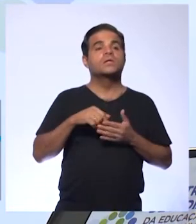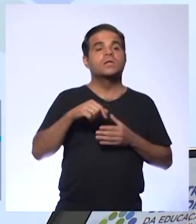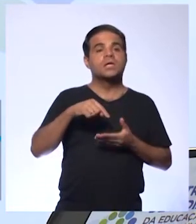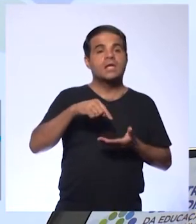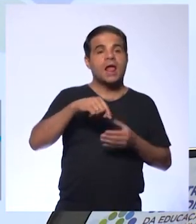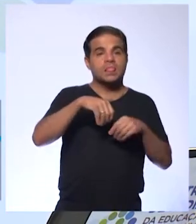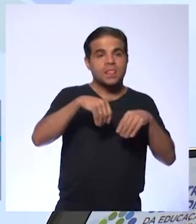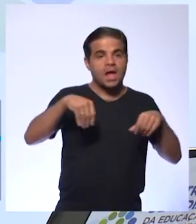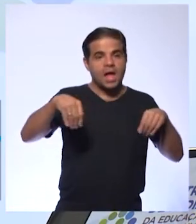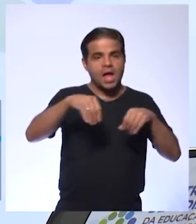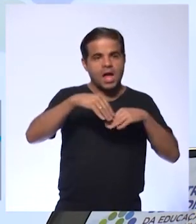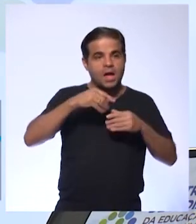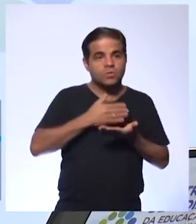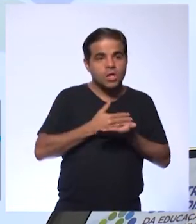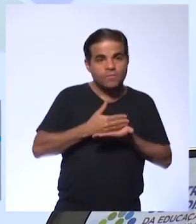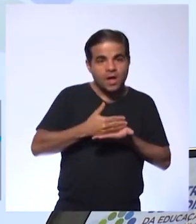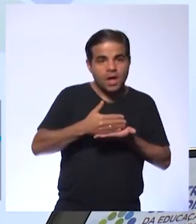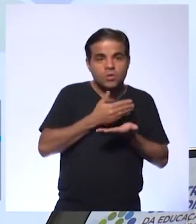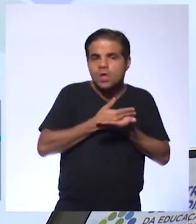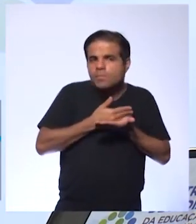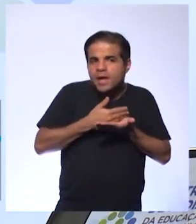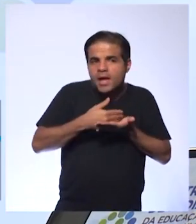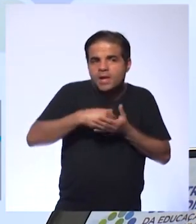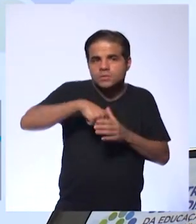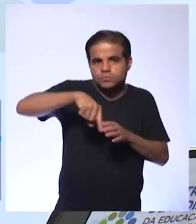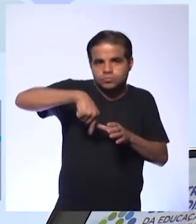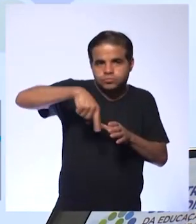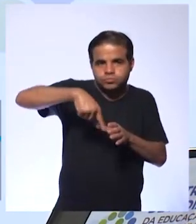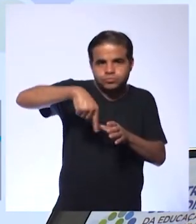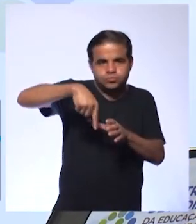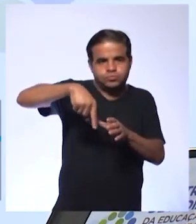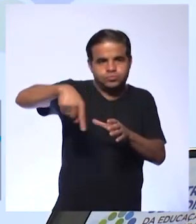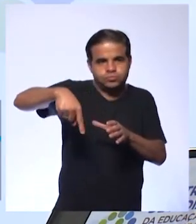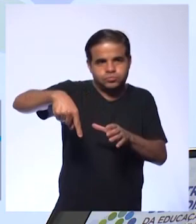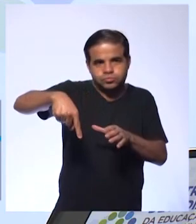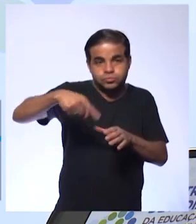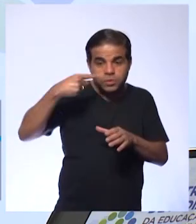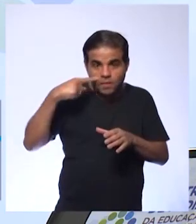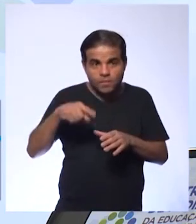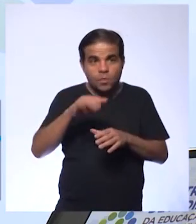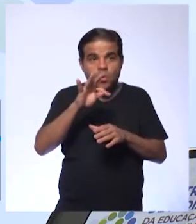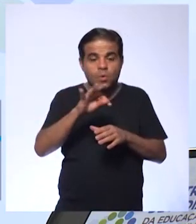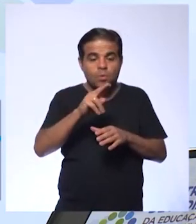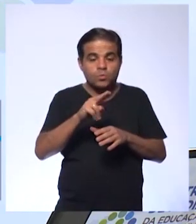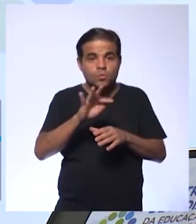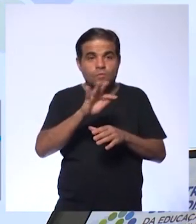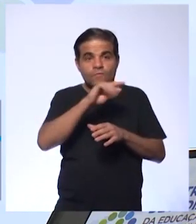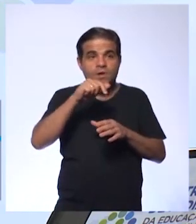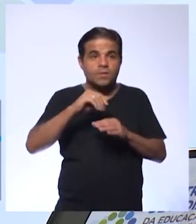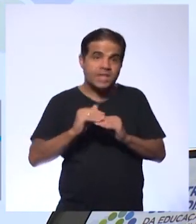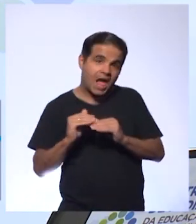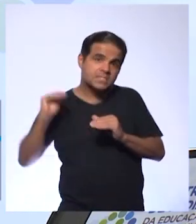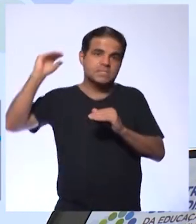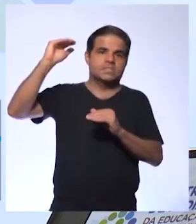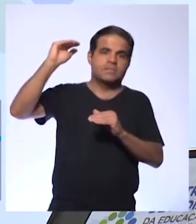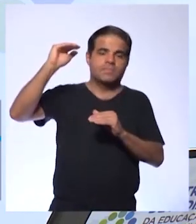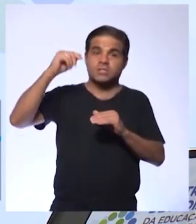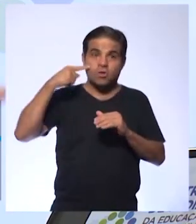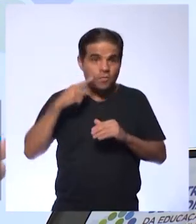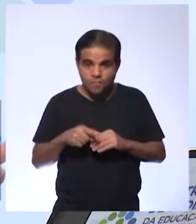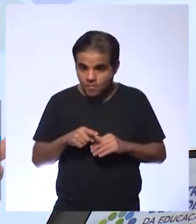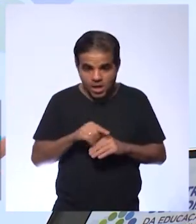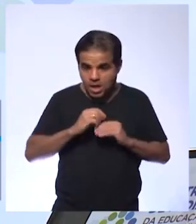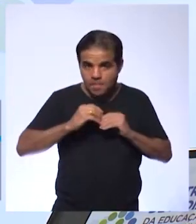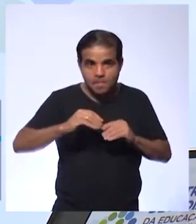solo. Então, quando ele vai no solo, ele deixa rastro. O tufão, não, ele tem já acima da superfície. Só que já